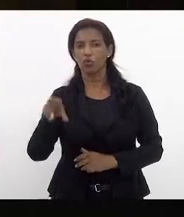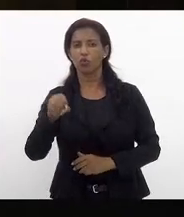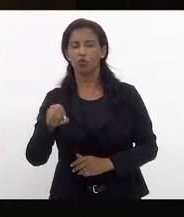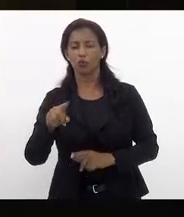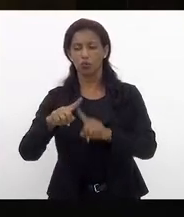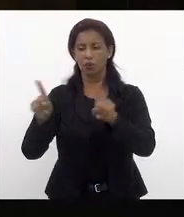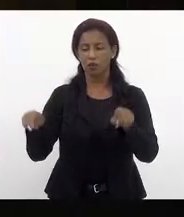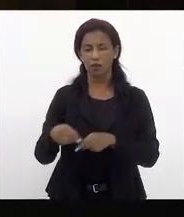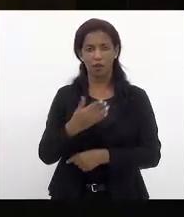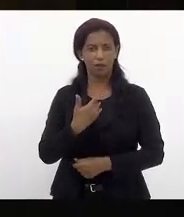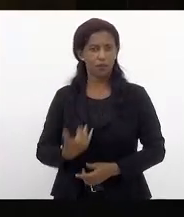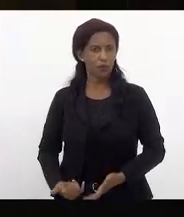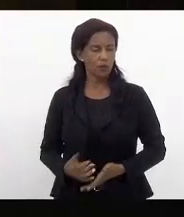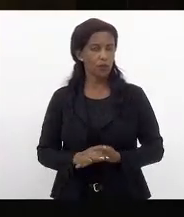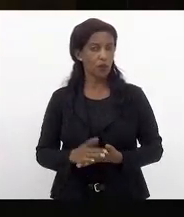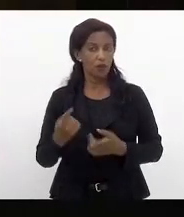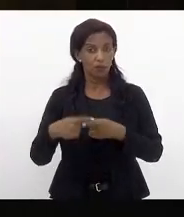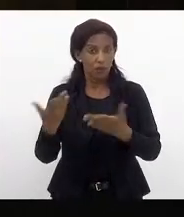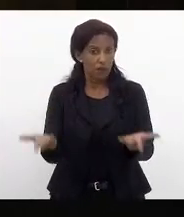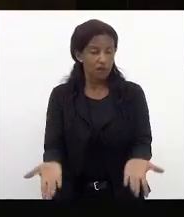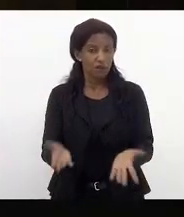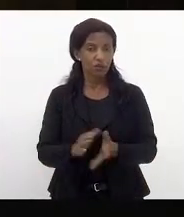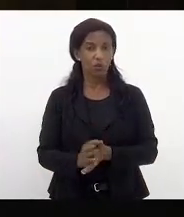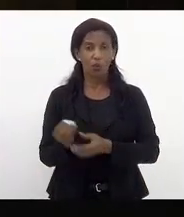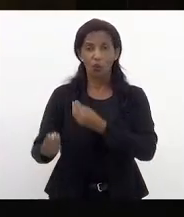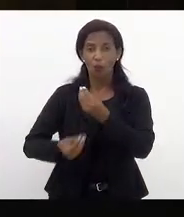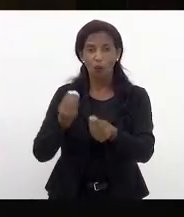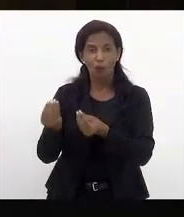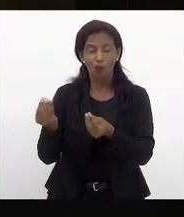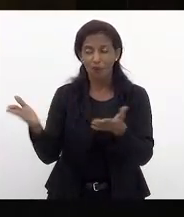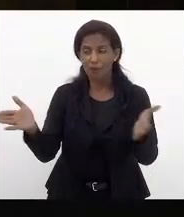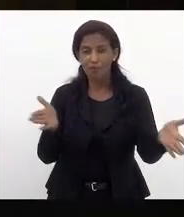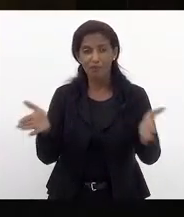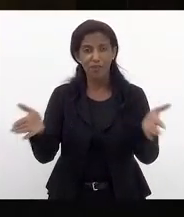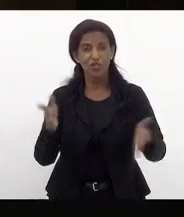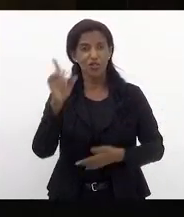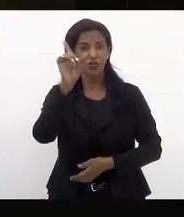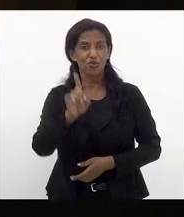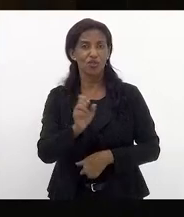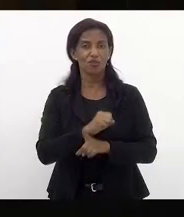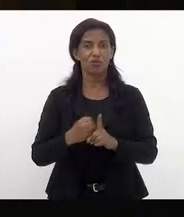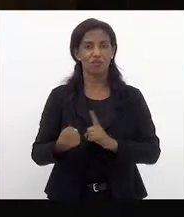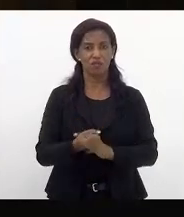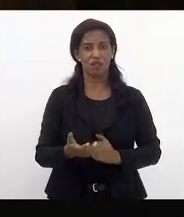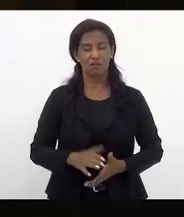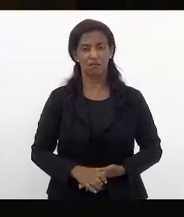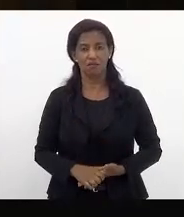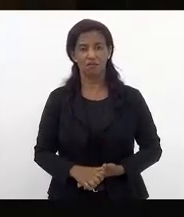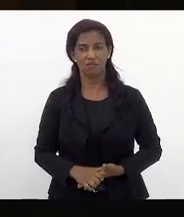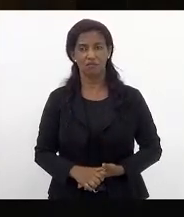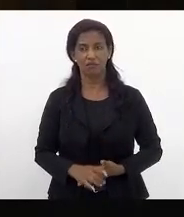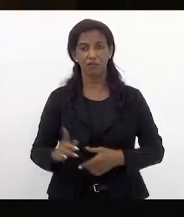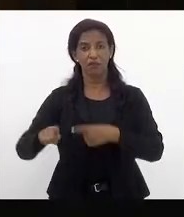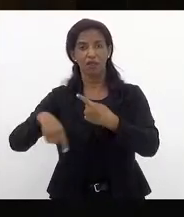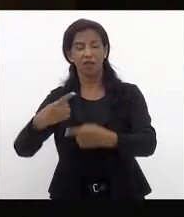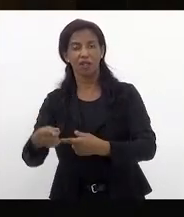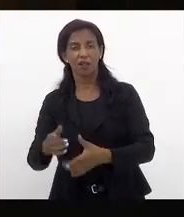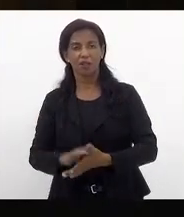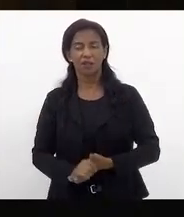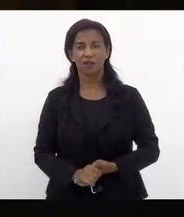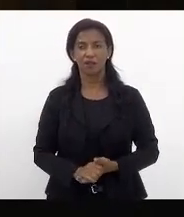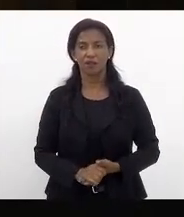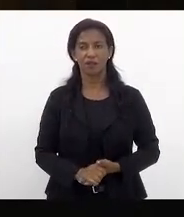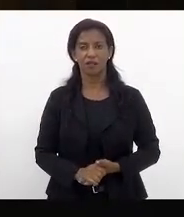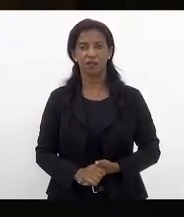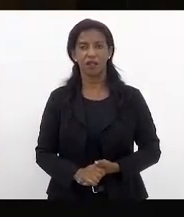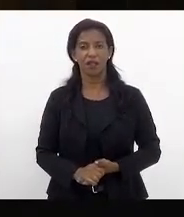pública. Porque é isso que está sendo dito. Como é que a gente vai medir o direito social? Depois que